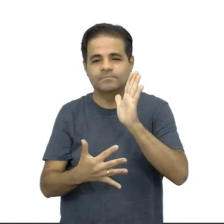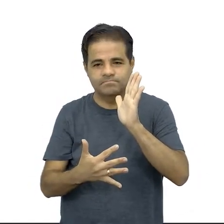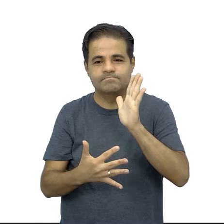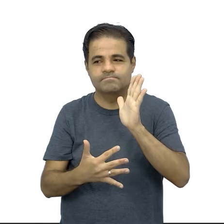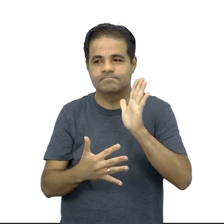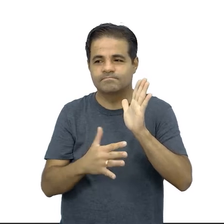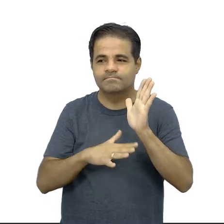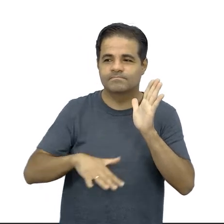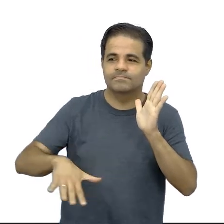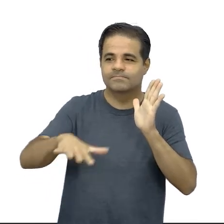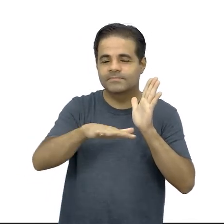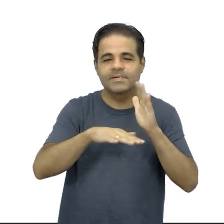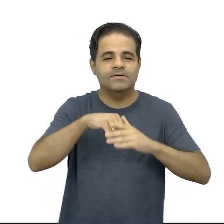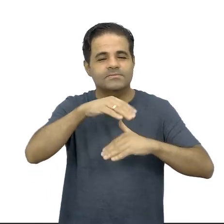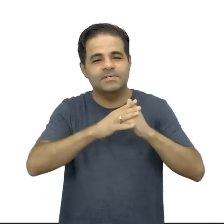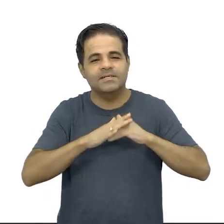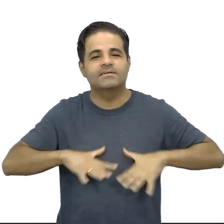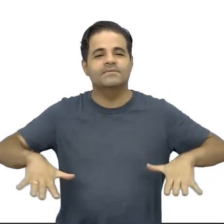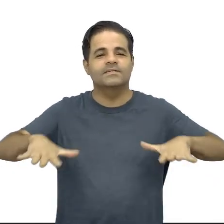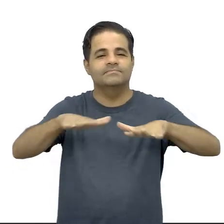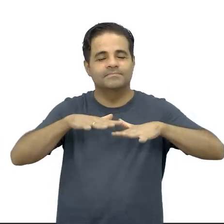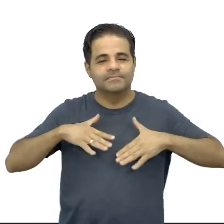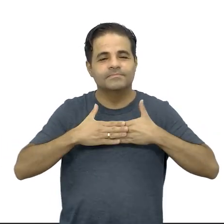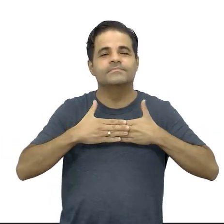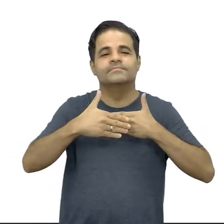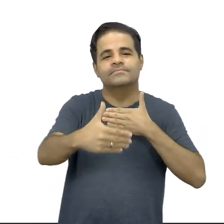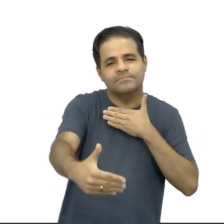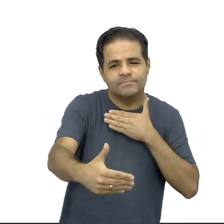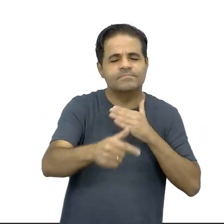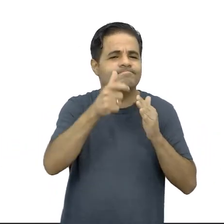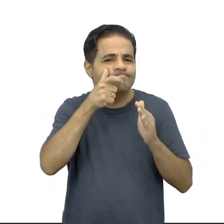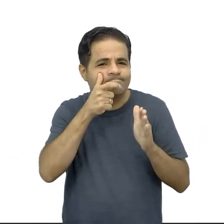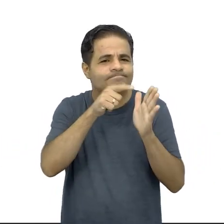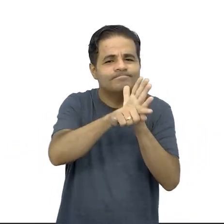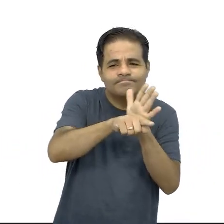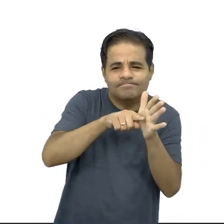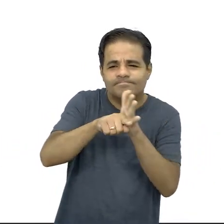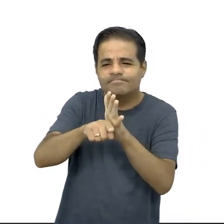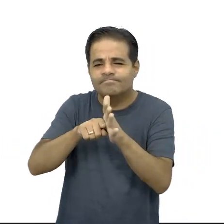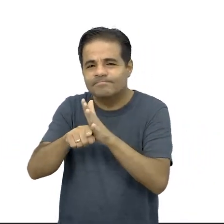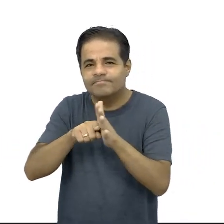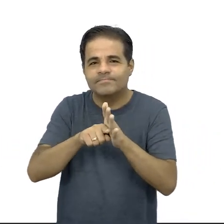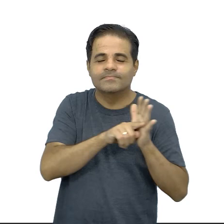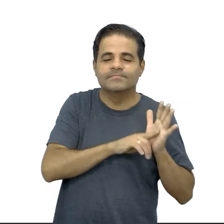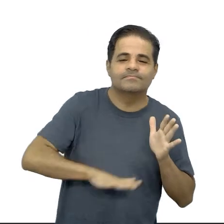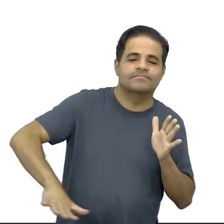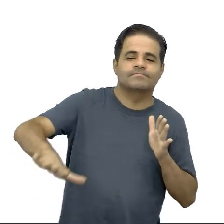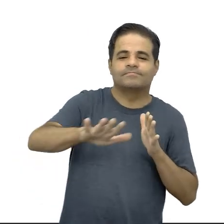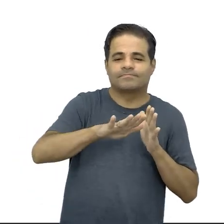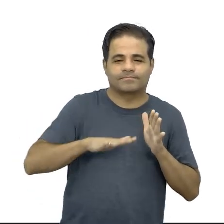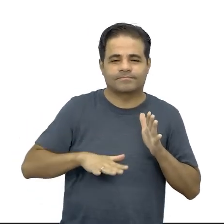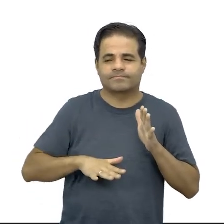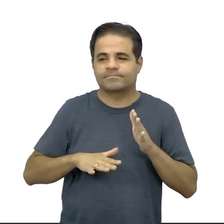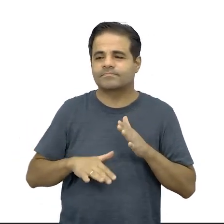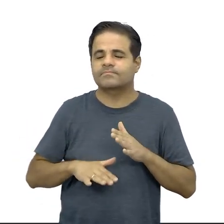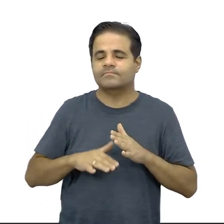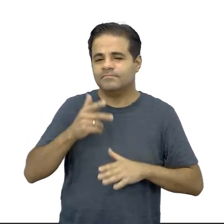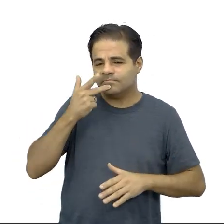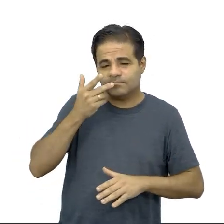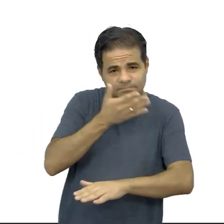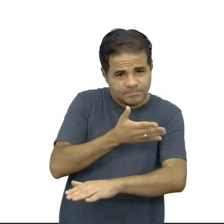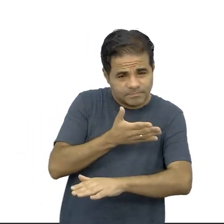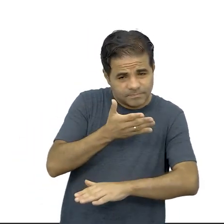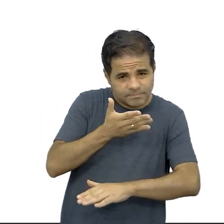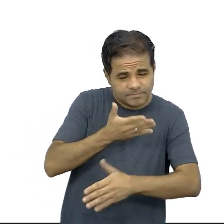movimentos de rotação e translação da Terra e analisar o papel da inclinação do eixo de rotação da Terra